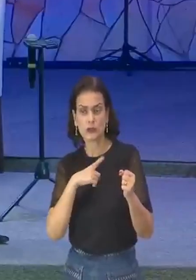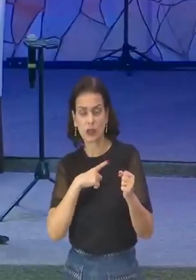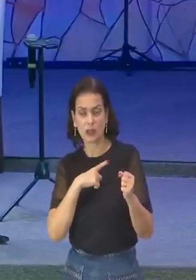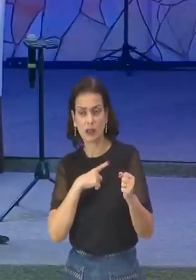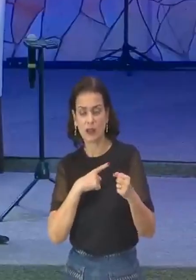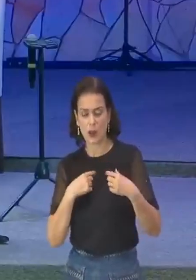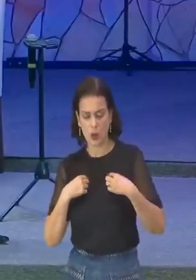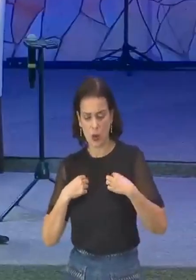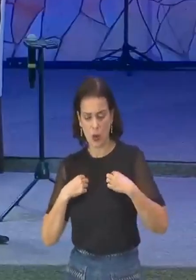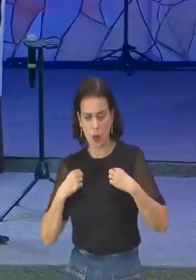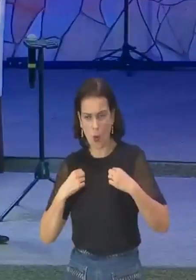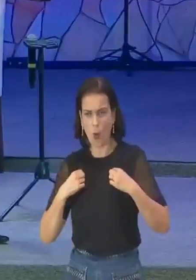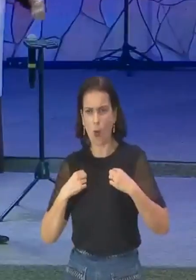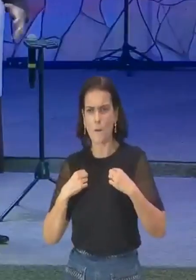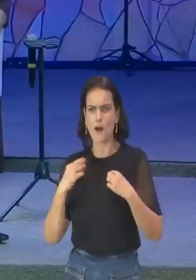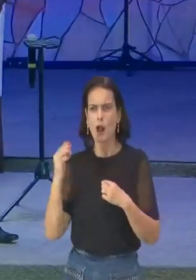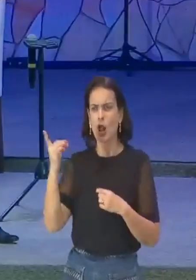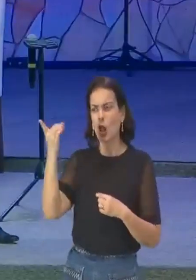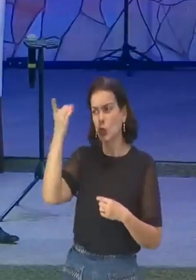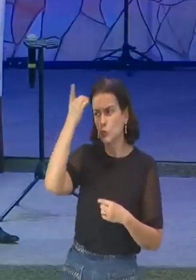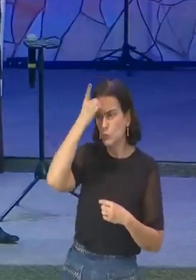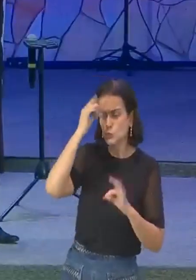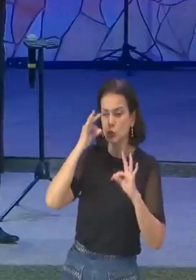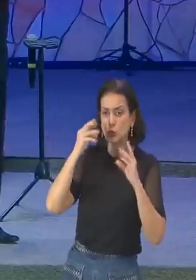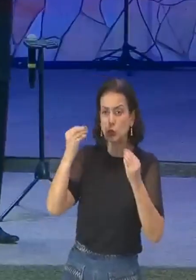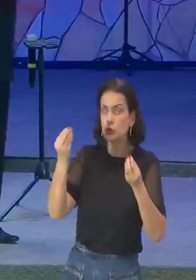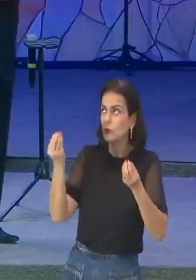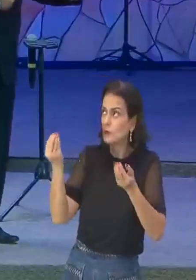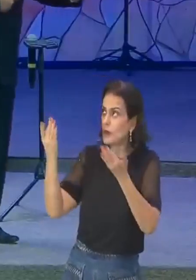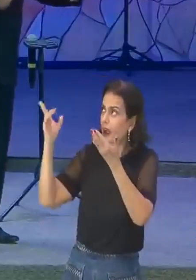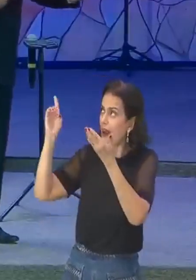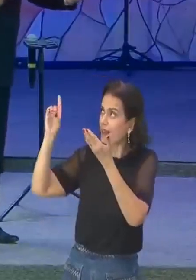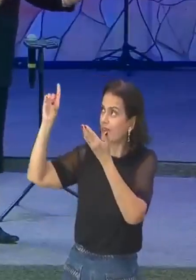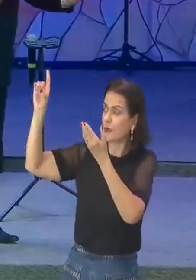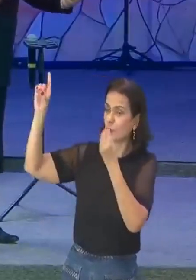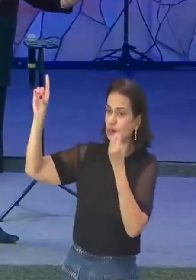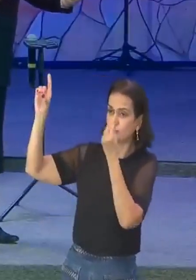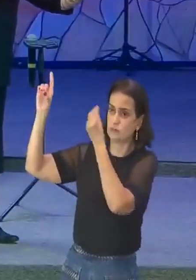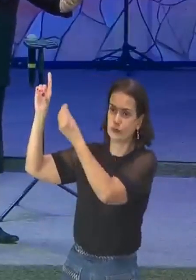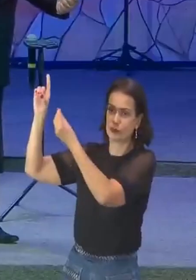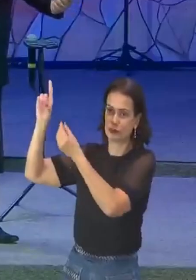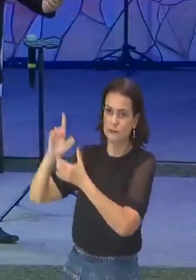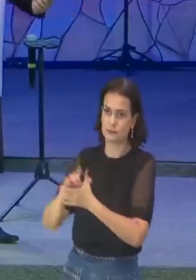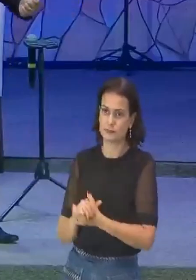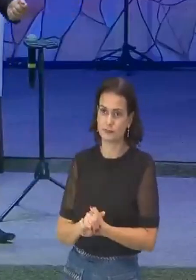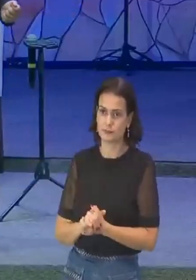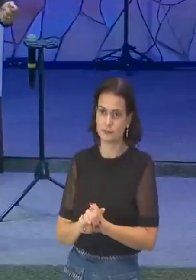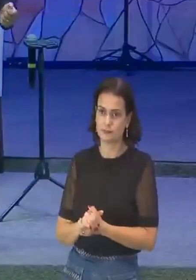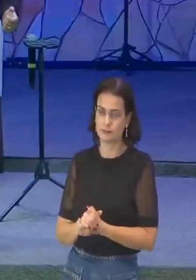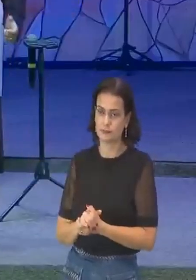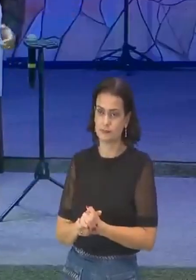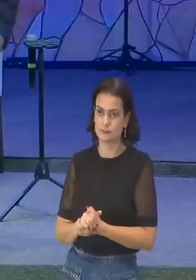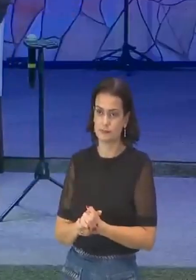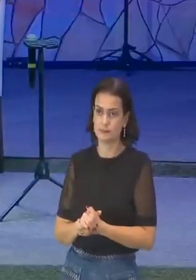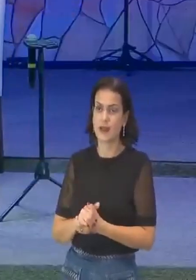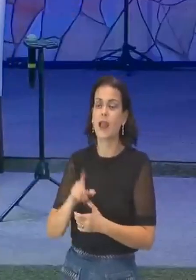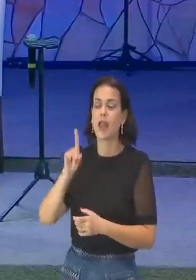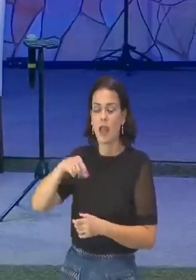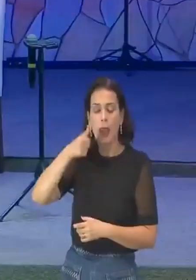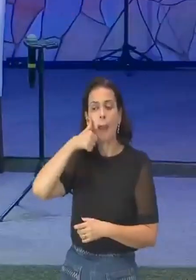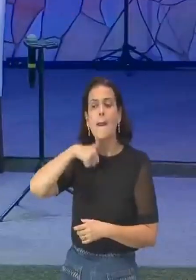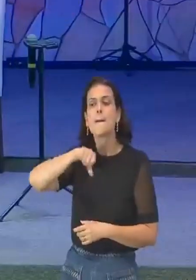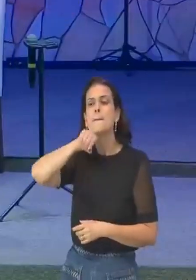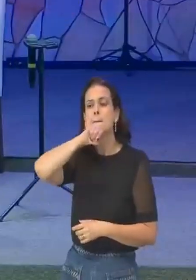nossas roupas, os nossos talentos, precisam ser entregues a Deus. Essa é a mãe